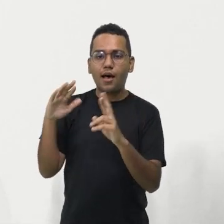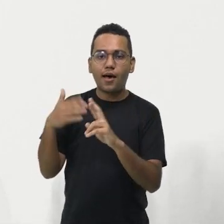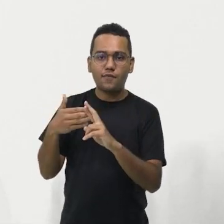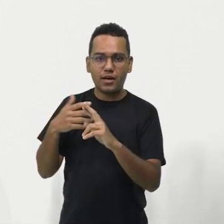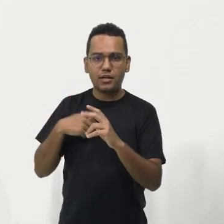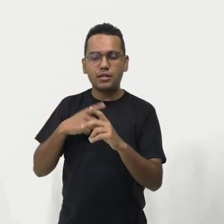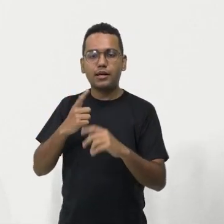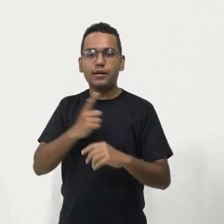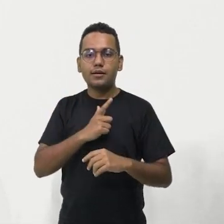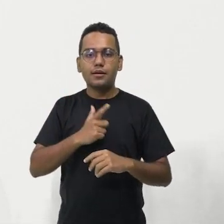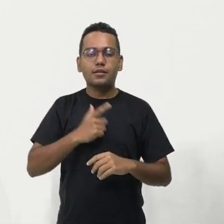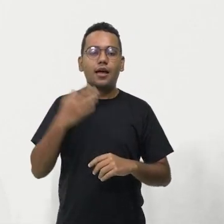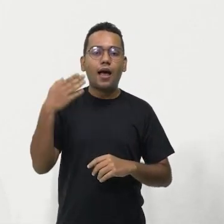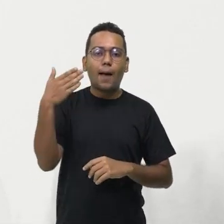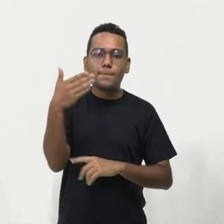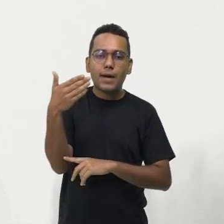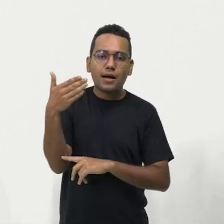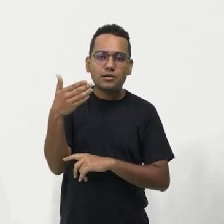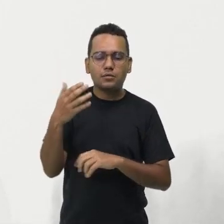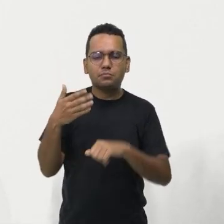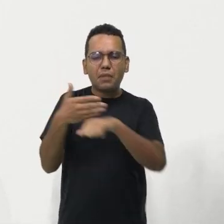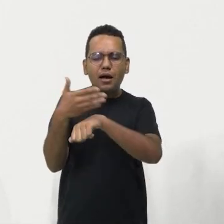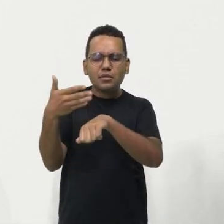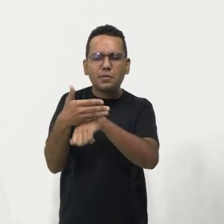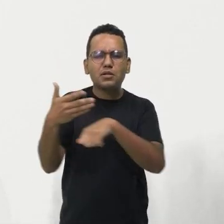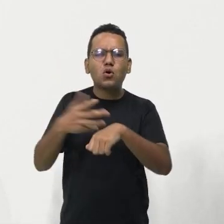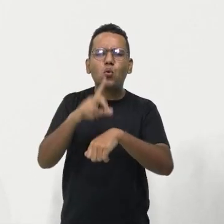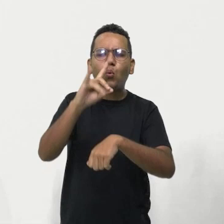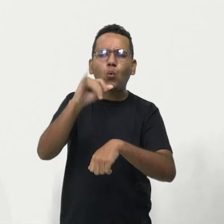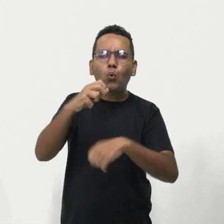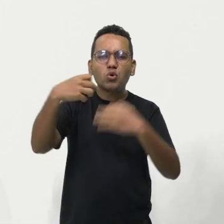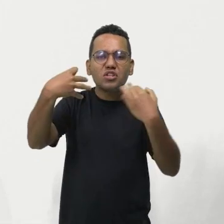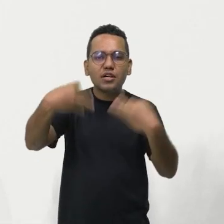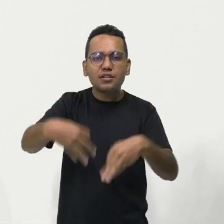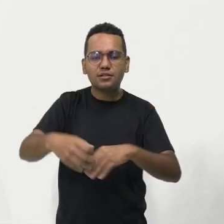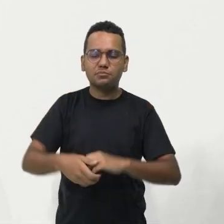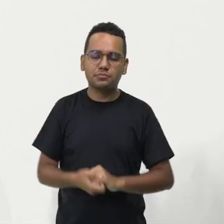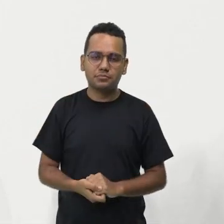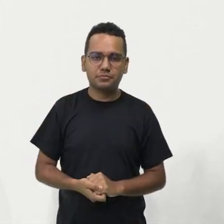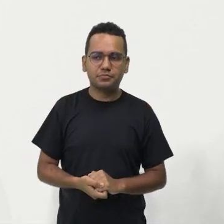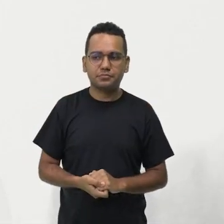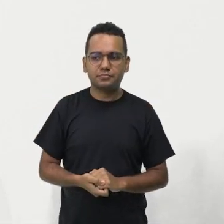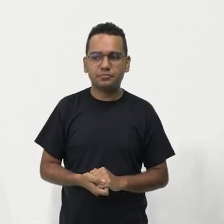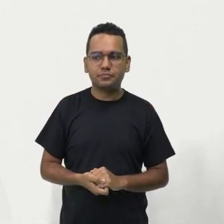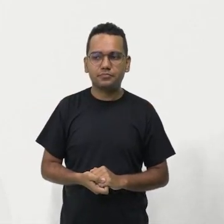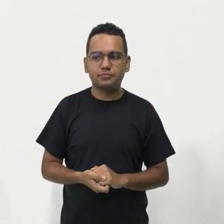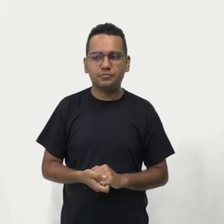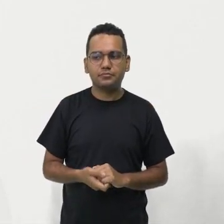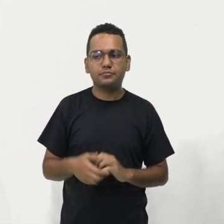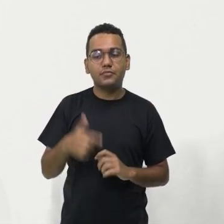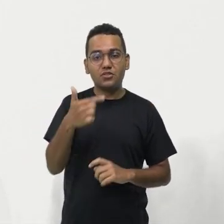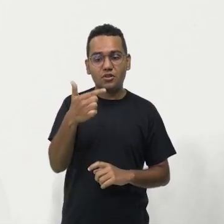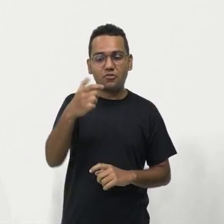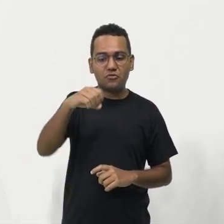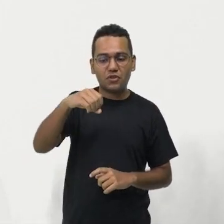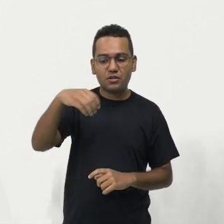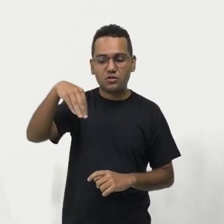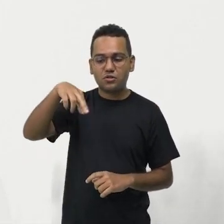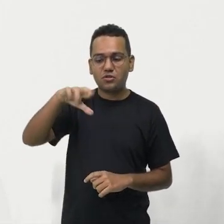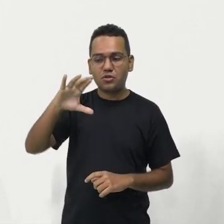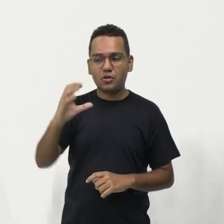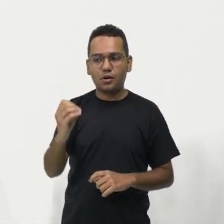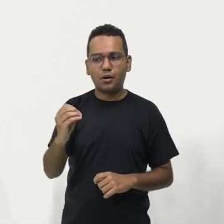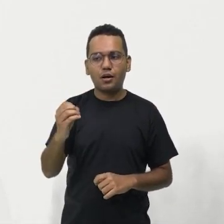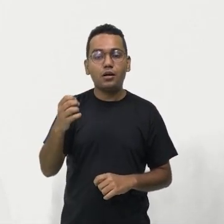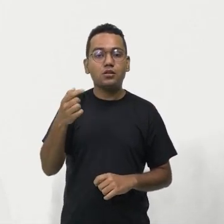de acesso a esse site, a esse texto, que foi exatamente aí, olha só, no dia 20 de março